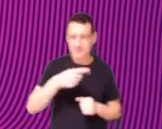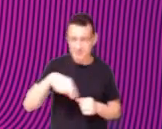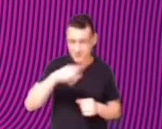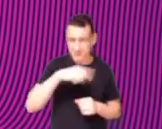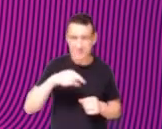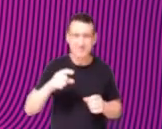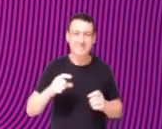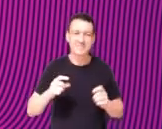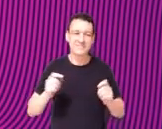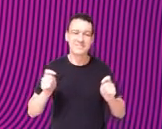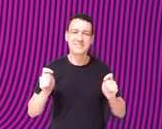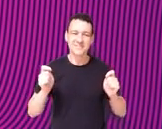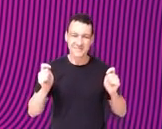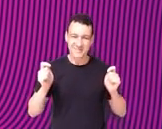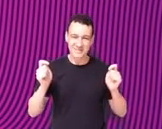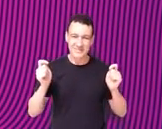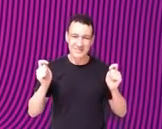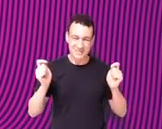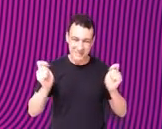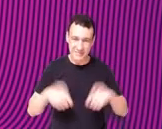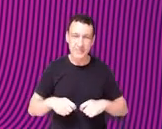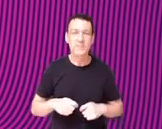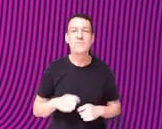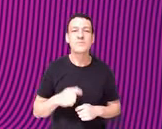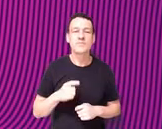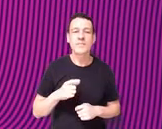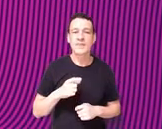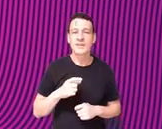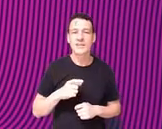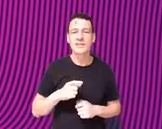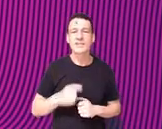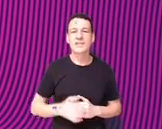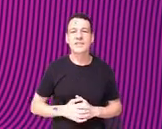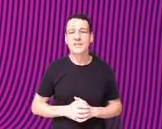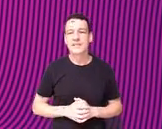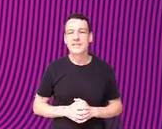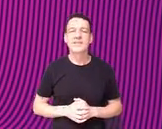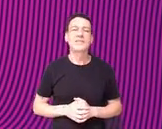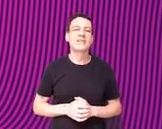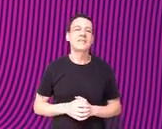informação, desenvolvemos um projeto em que os pacientes